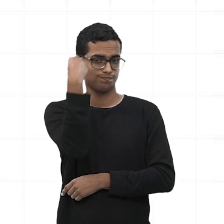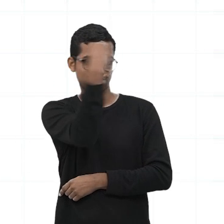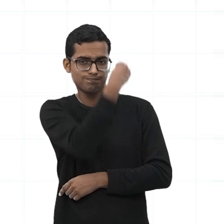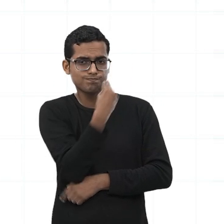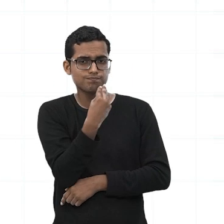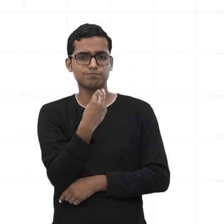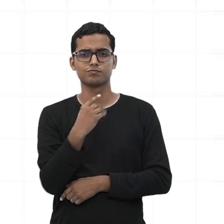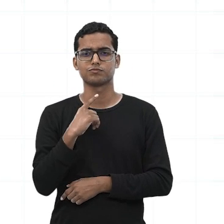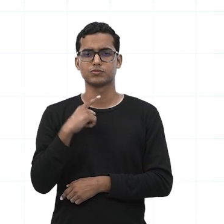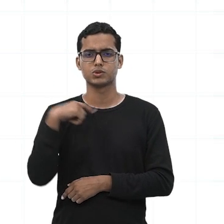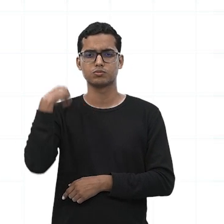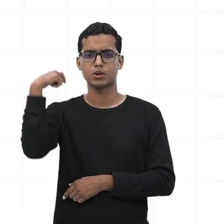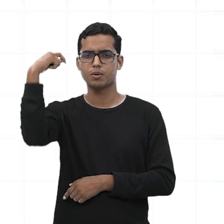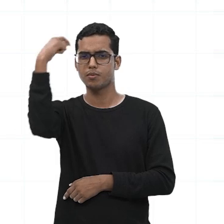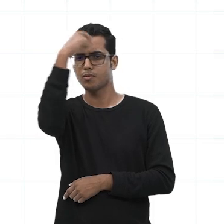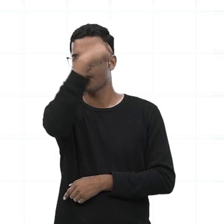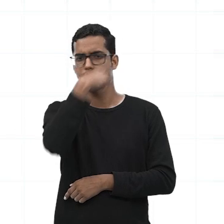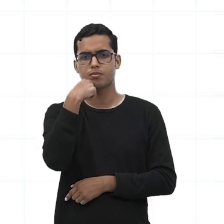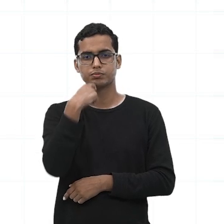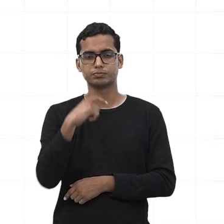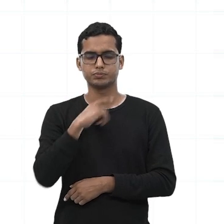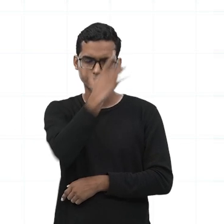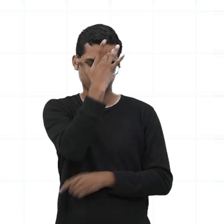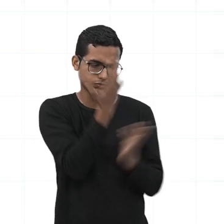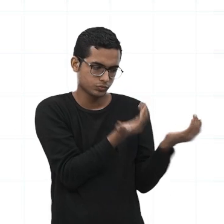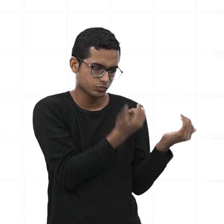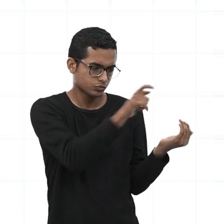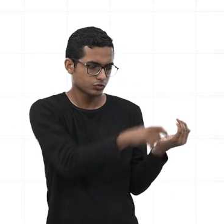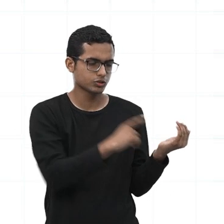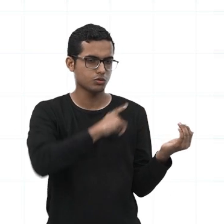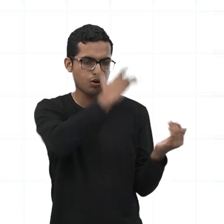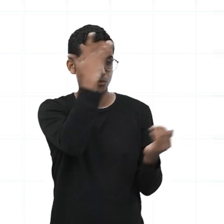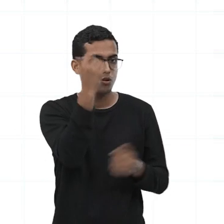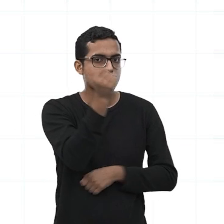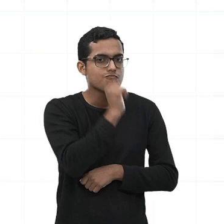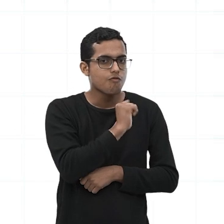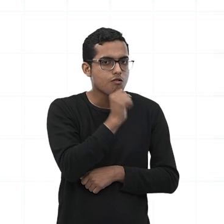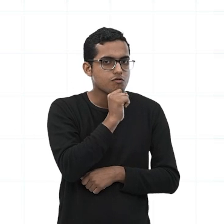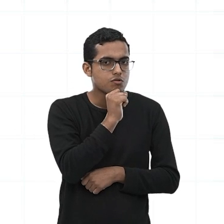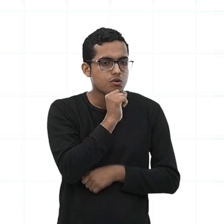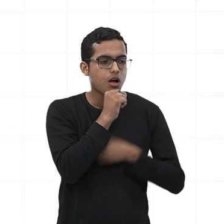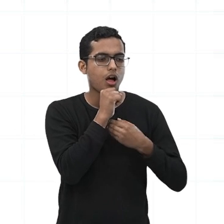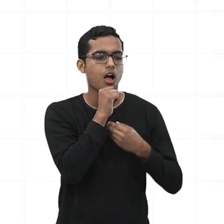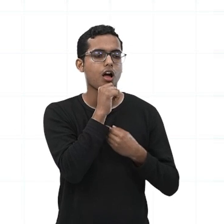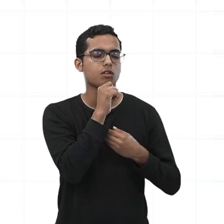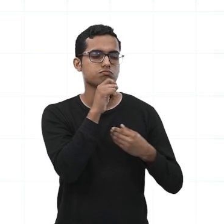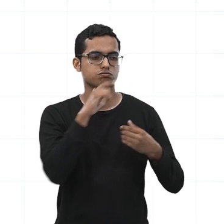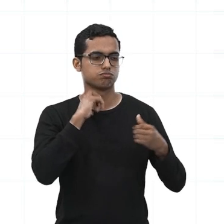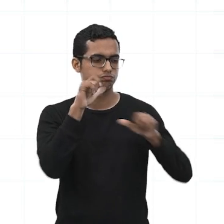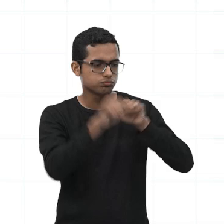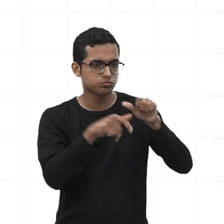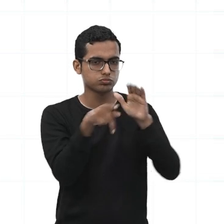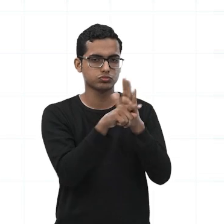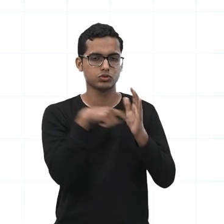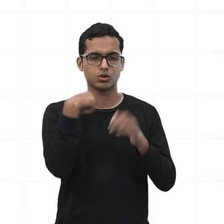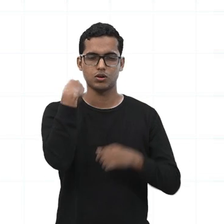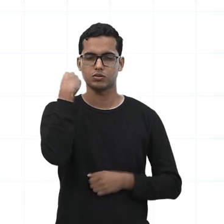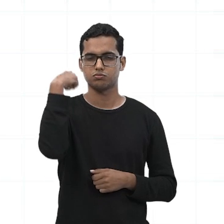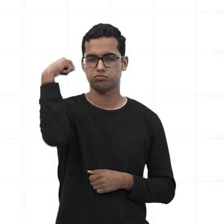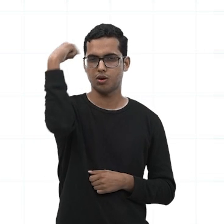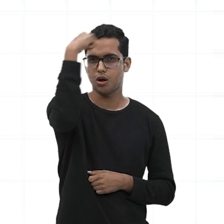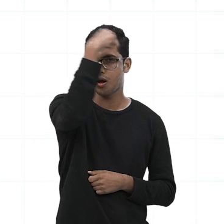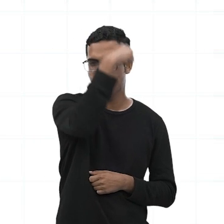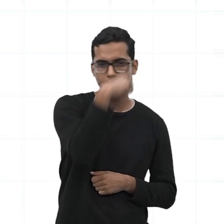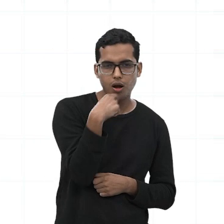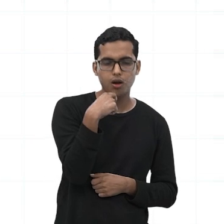que vai se caracterizar de uma pessoa mais velha. Então, o maquiador ele é responsável por essa caracterização. Ele vai pegar